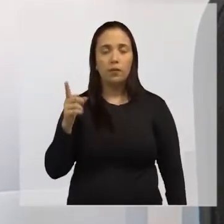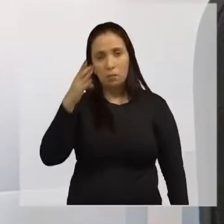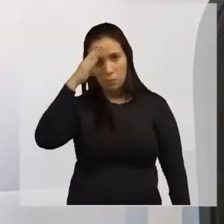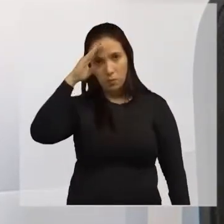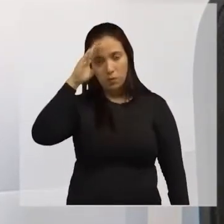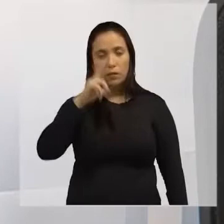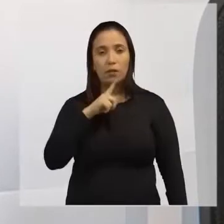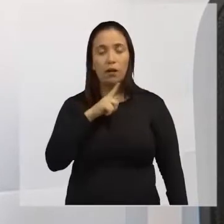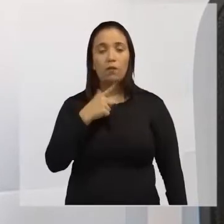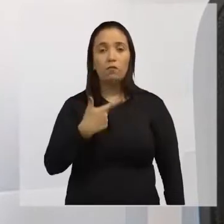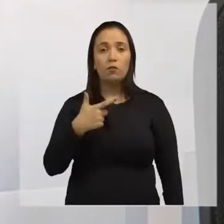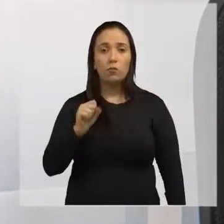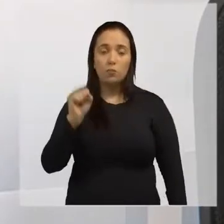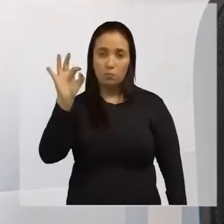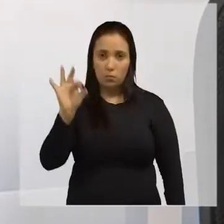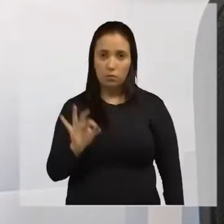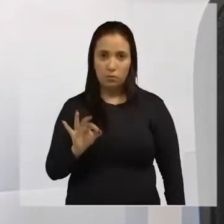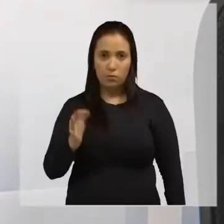28%.